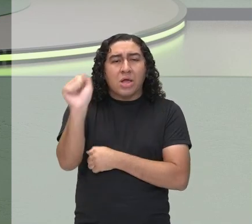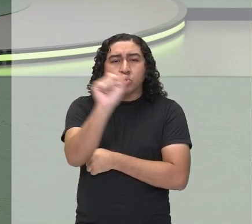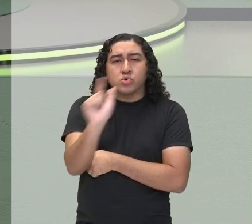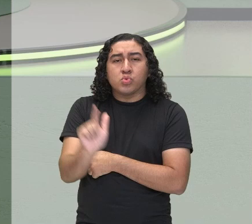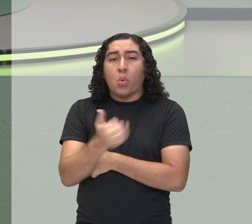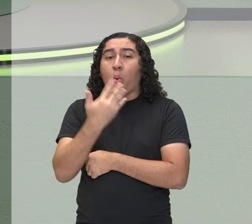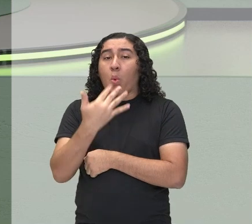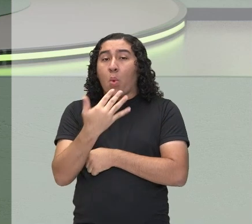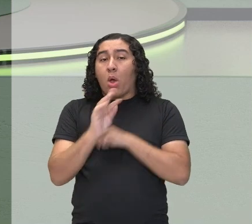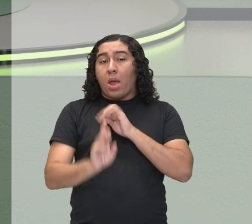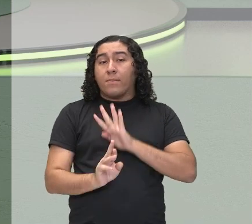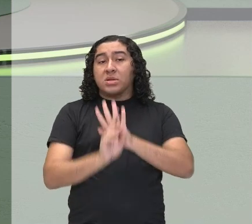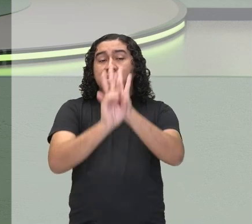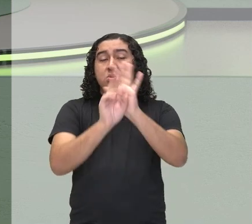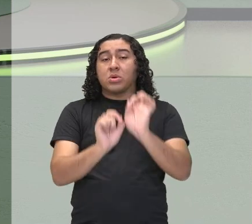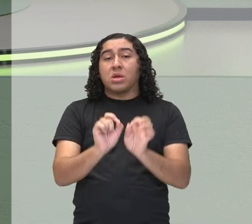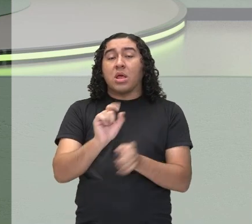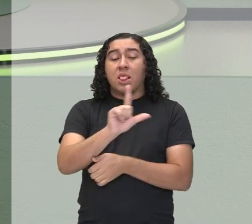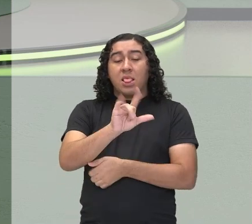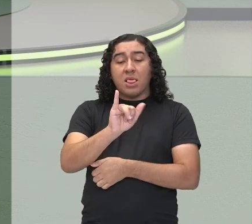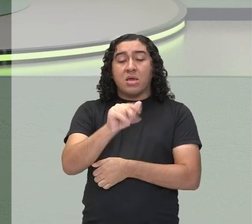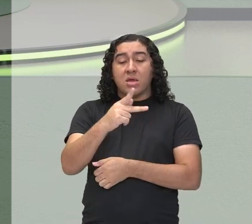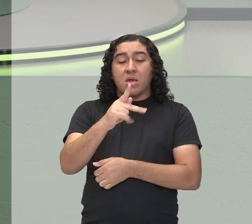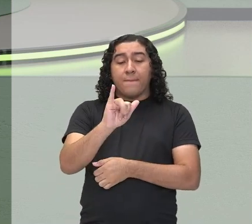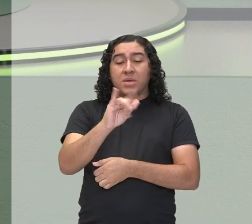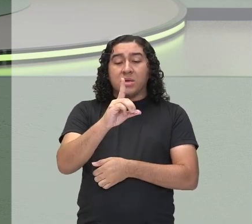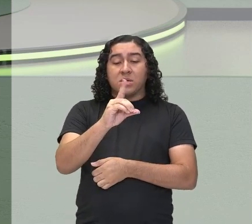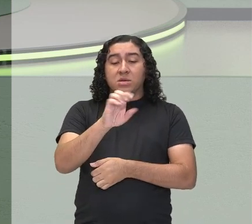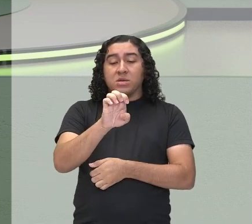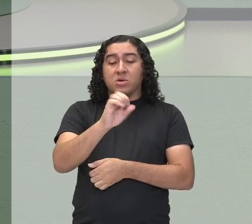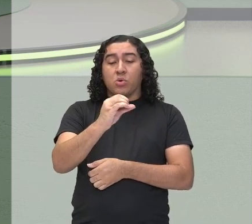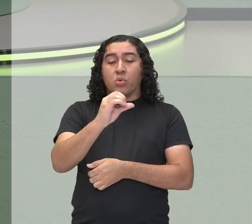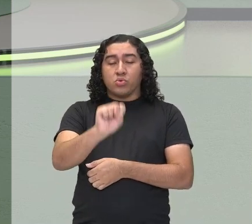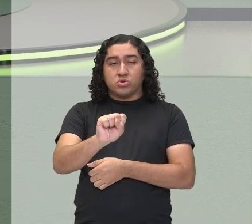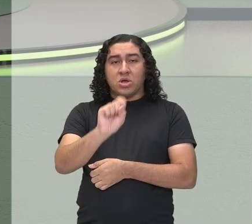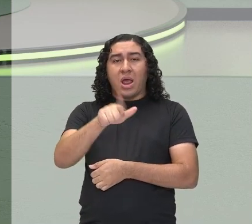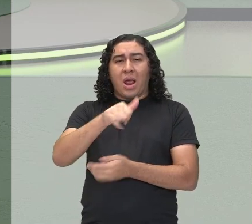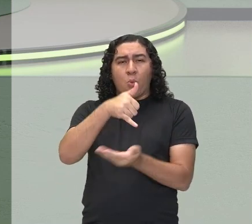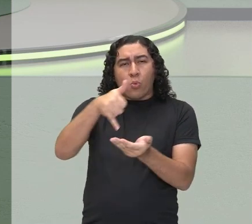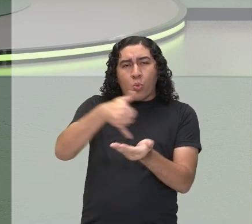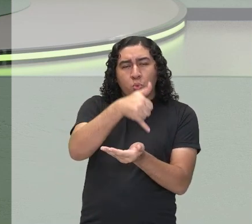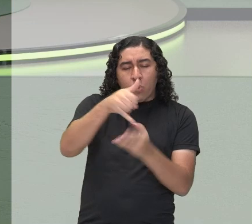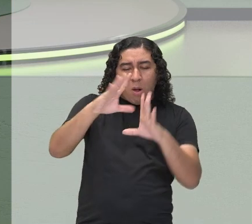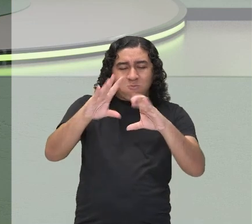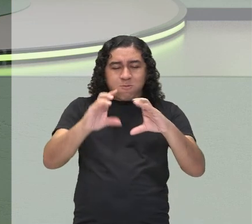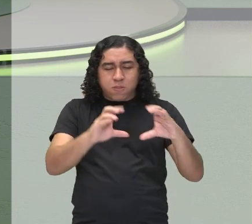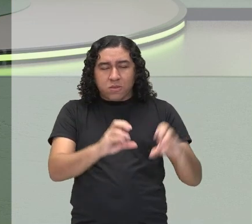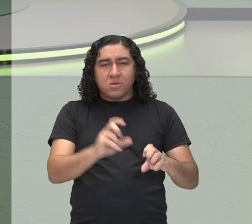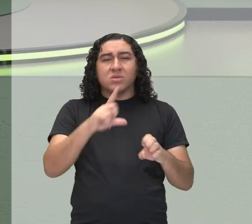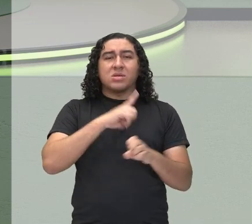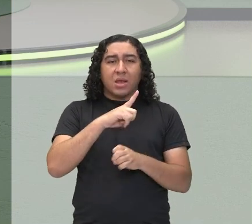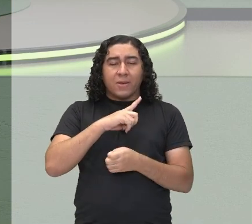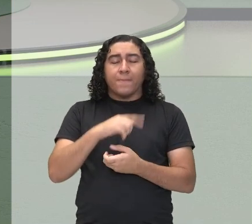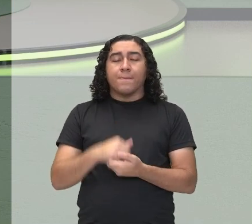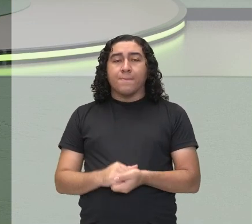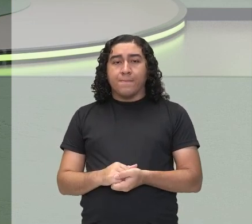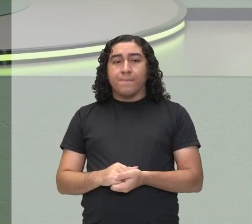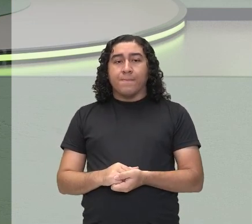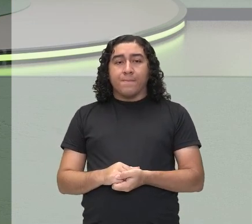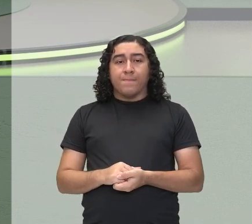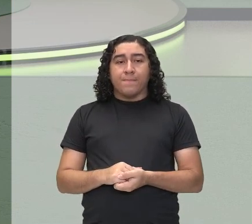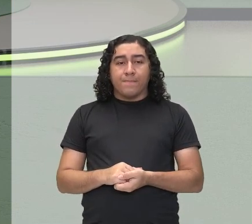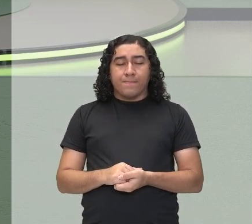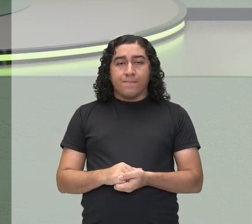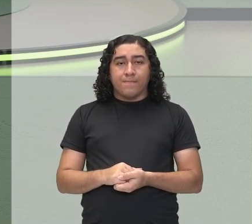está representando os lipídios. Né? Os lipídios fazem parte ali da gordura, né? Aquele azeite, aquele óleo,